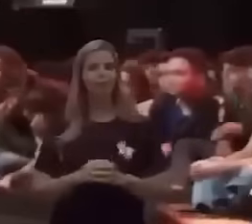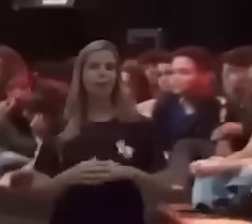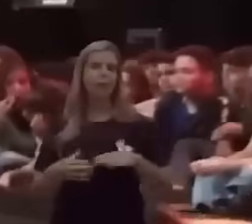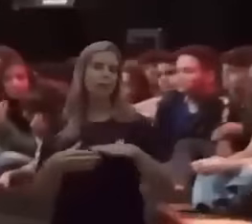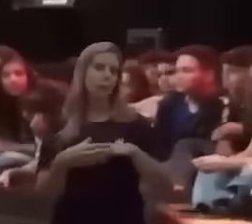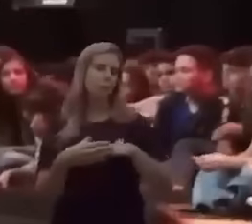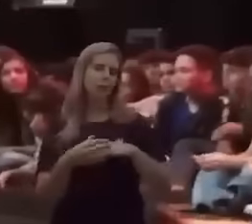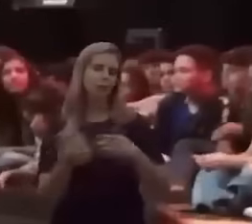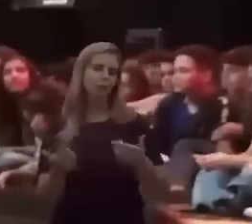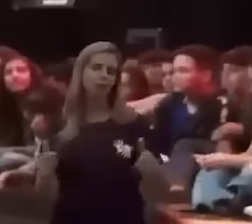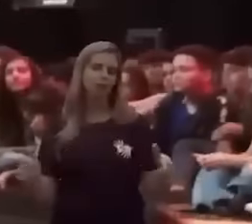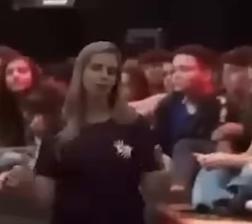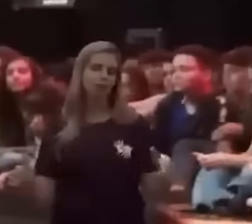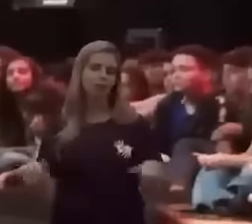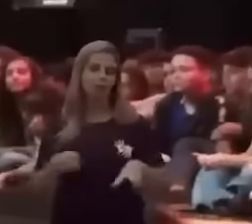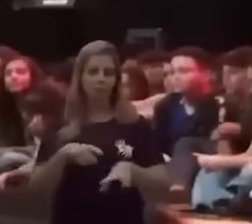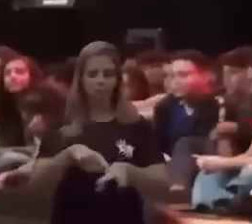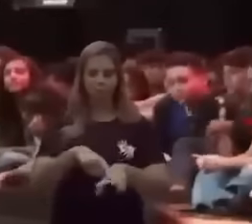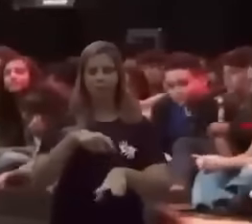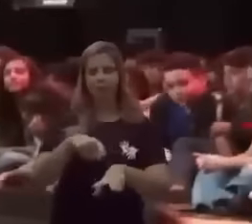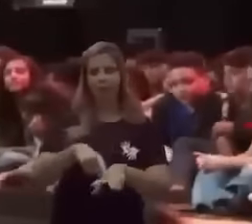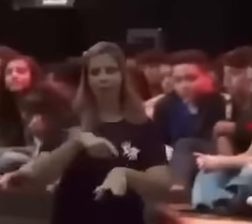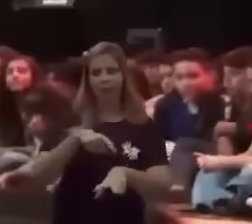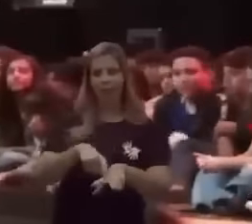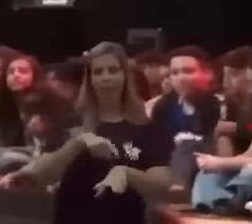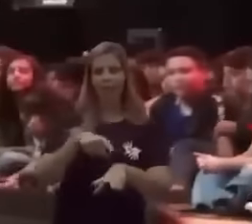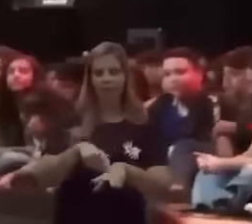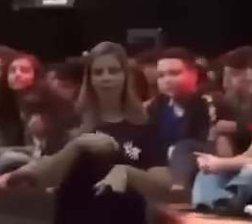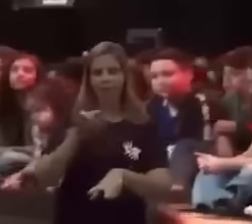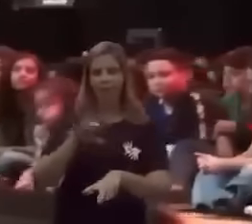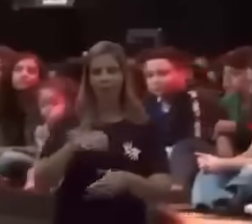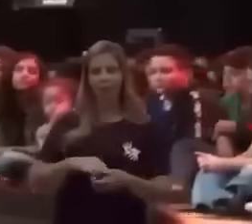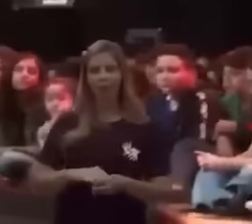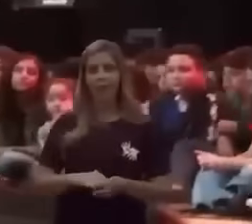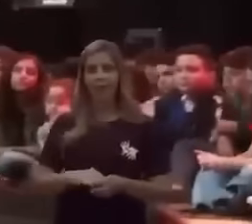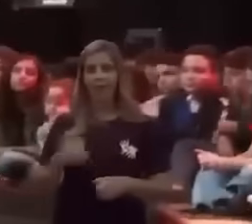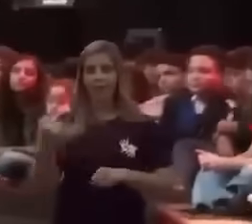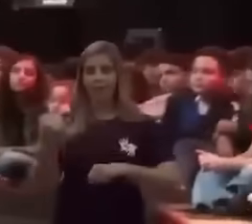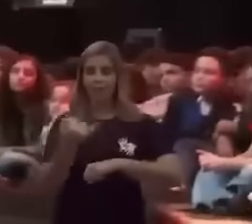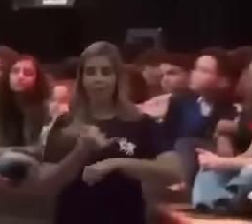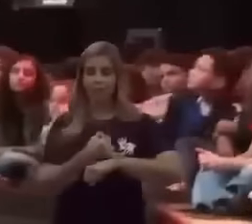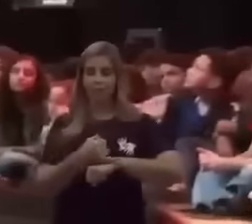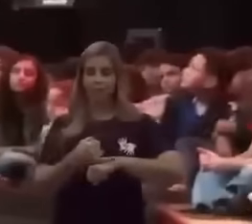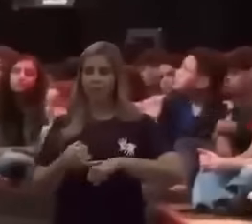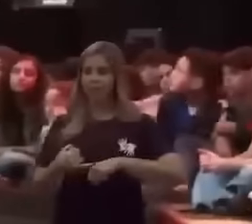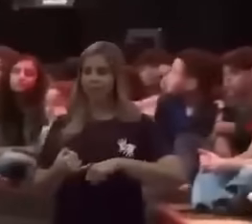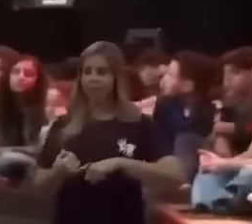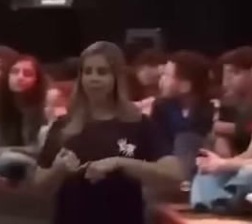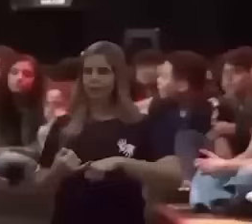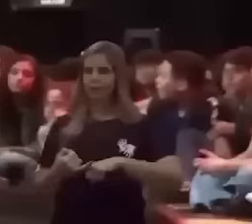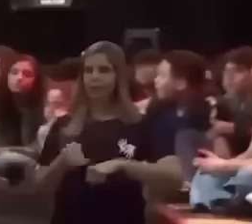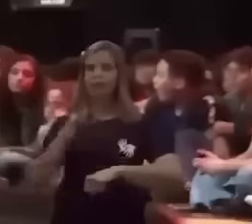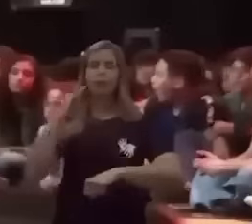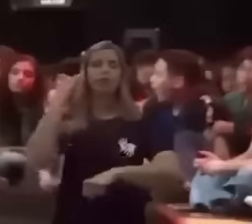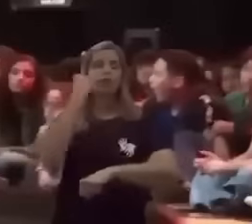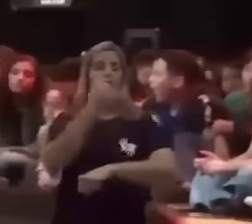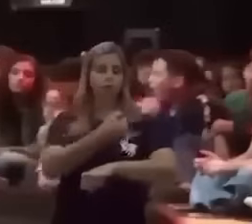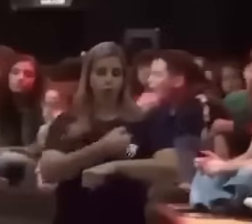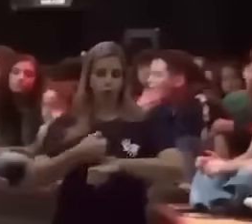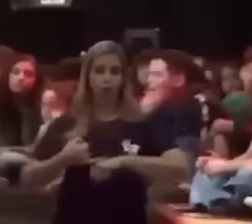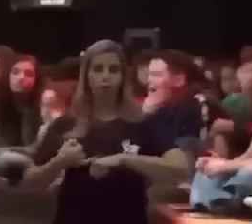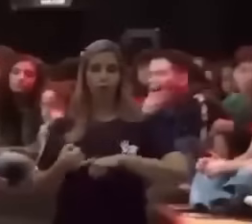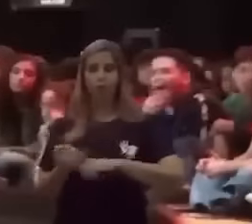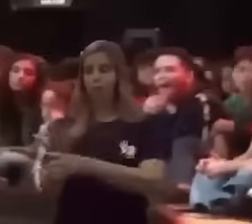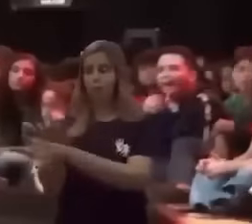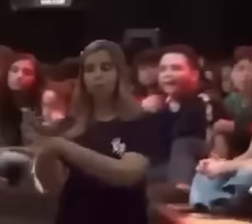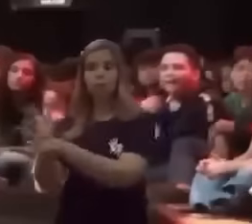Sapatos eram alpargatas de couro cru, abertas, e Jerusalém fica num deserto. A pessoa sentava e botava o pé bem próximo